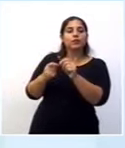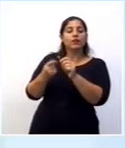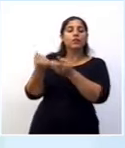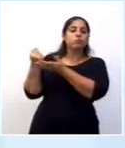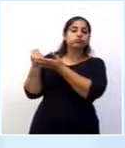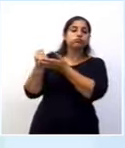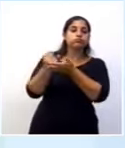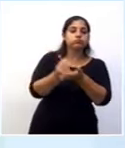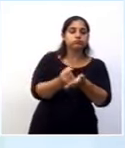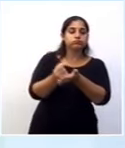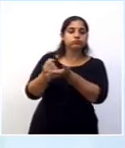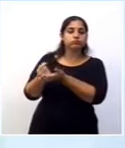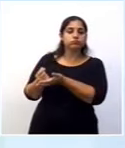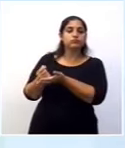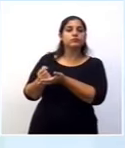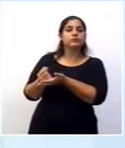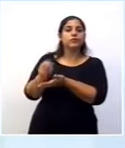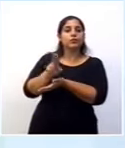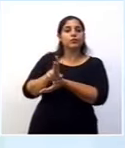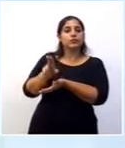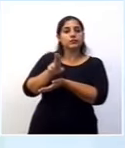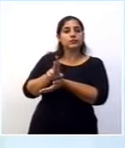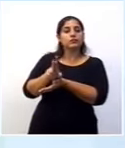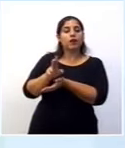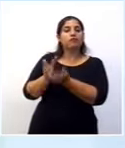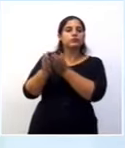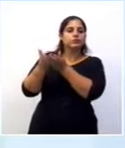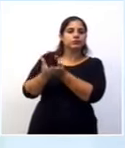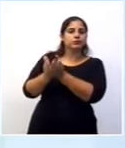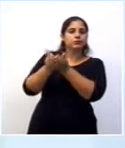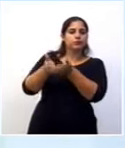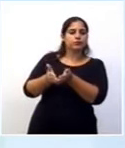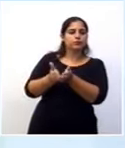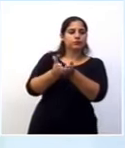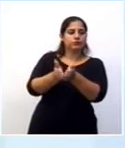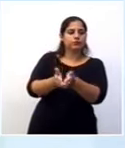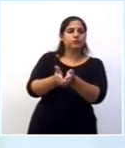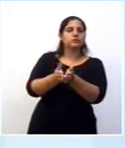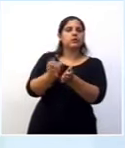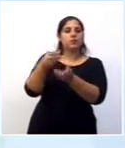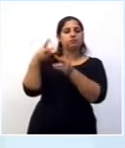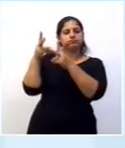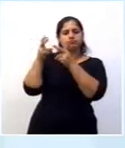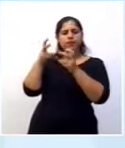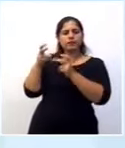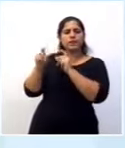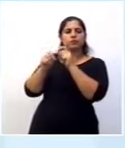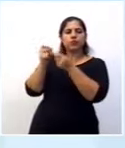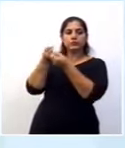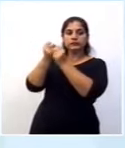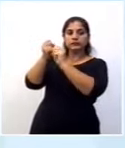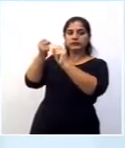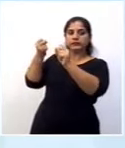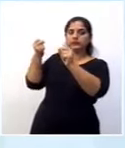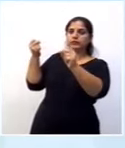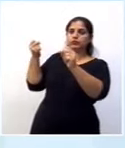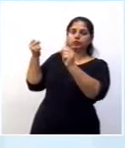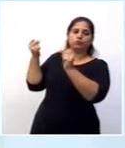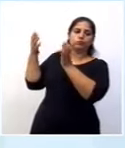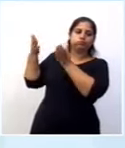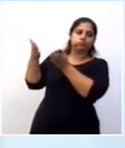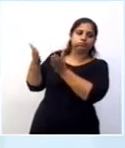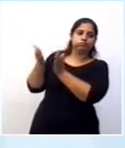transporte utilizado nas grandes navegações. Né? A gente consegue observar a grandiosidade, lembrando